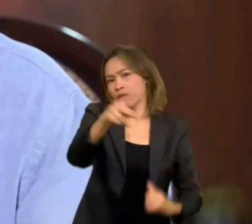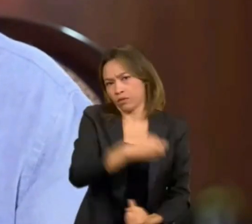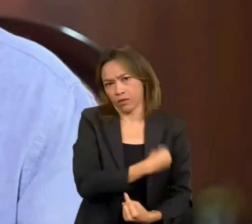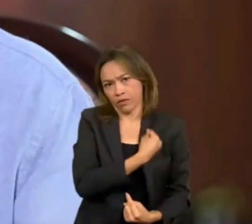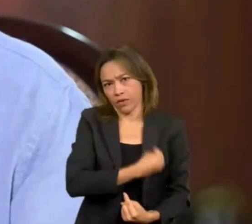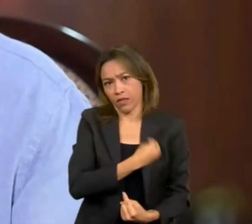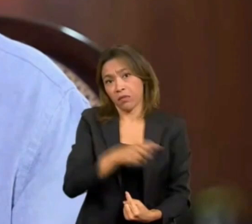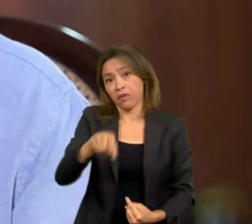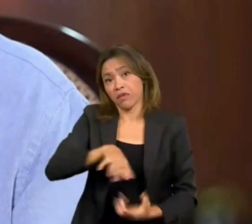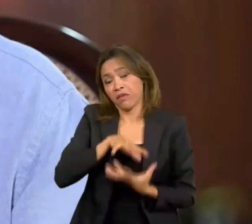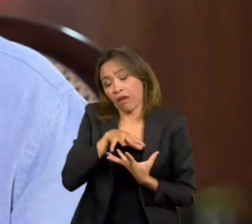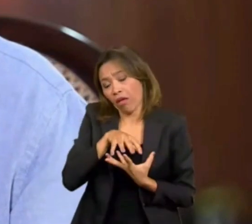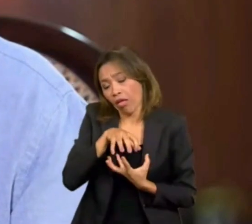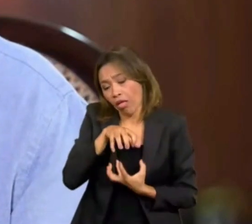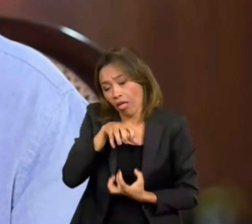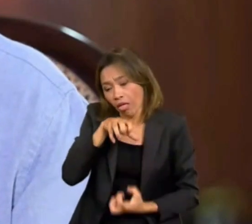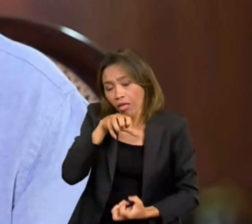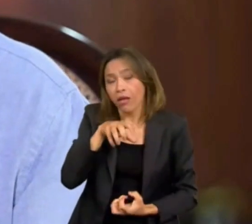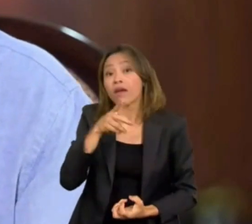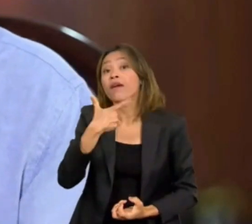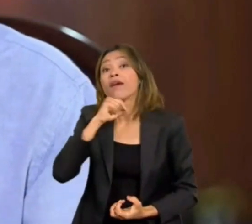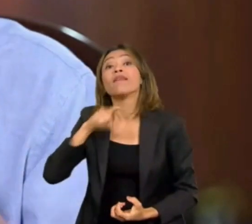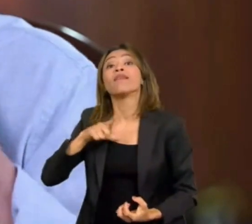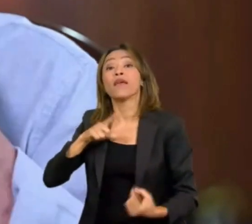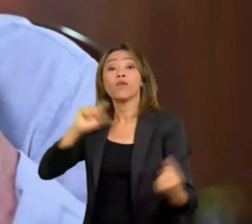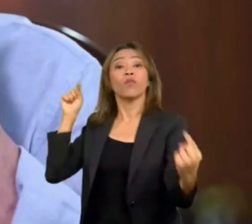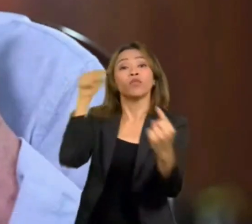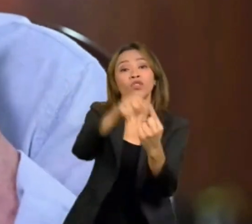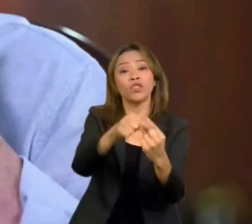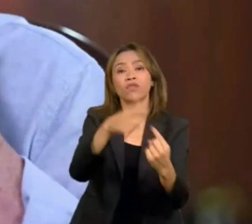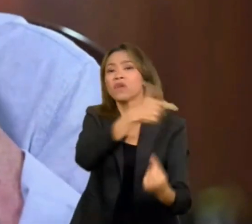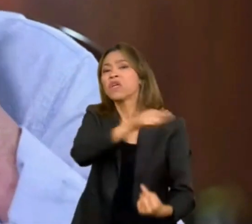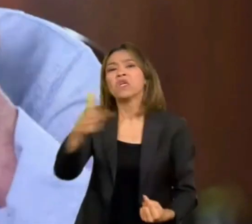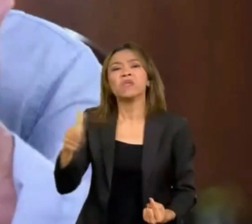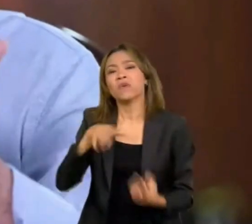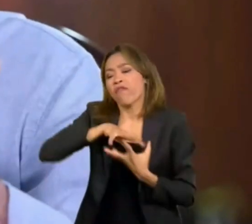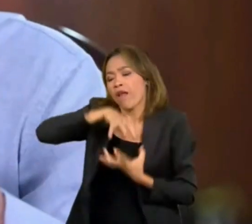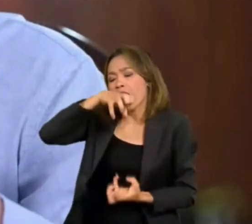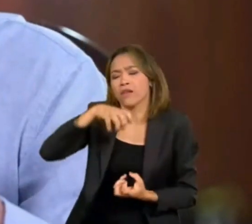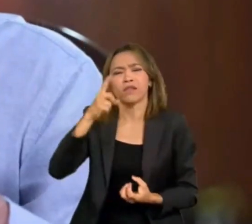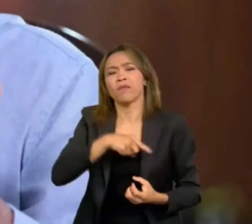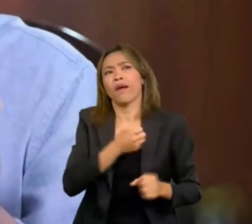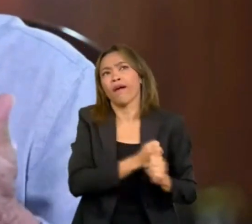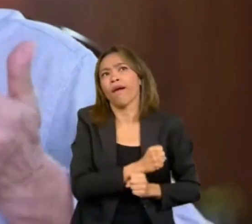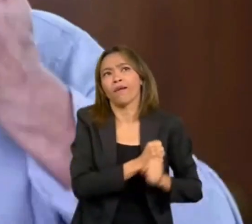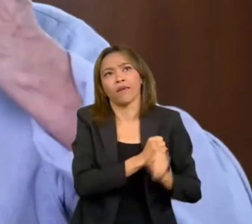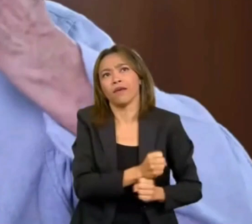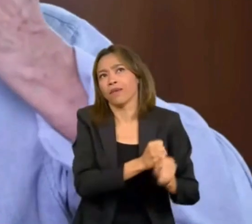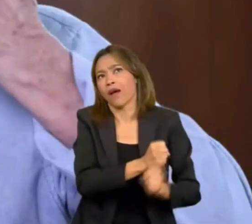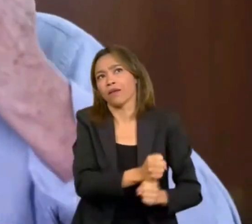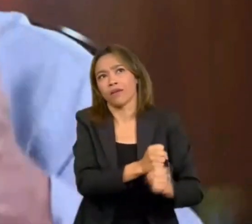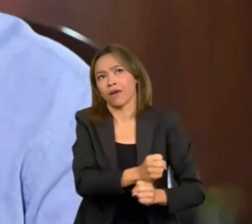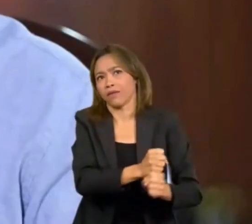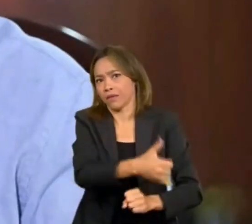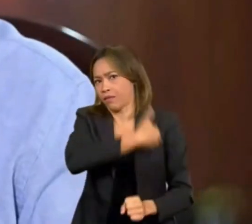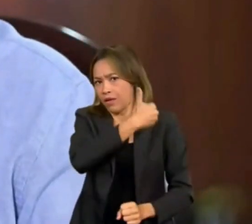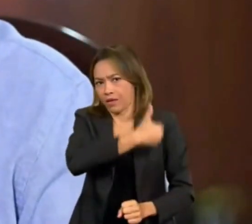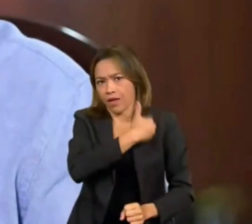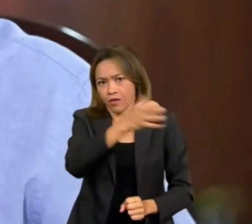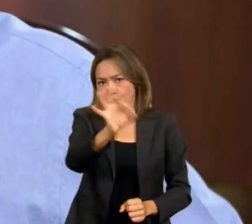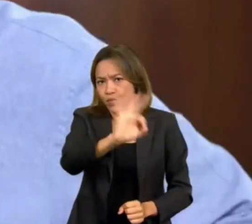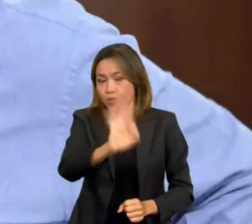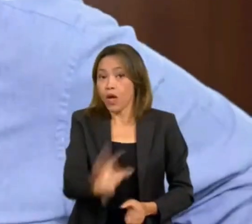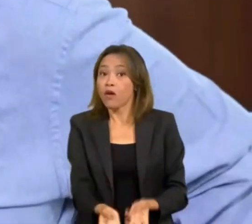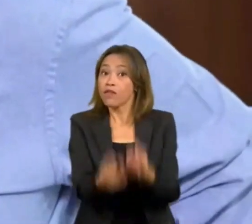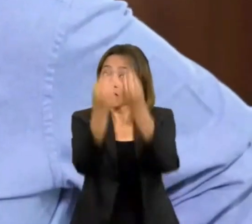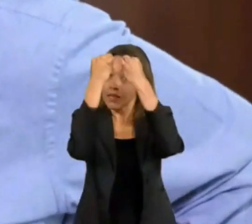envelhecer. Quem tem uma causa não envelhece. Não é a quantidade de anos que você tem, é o que você tem dentro da sua